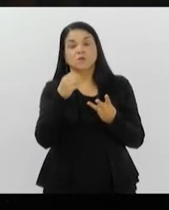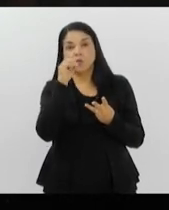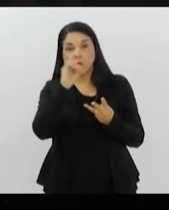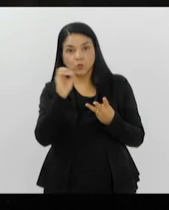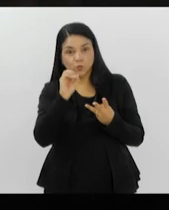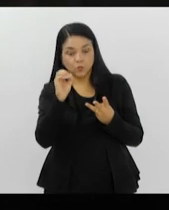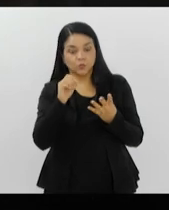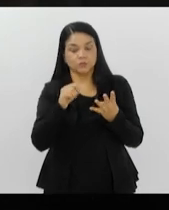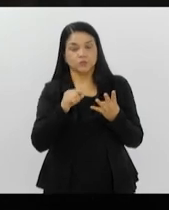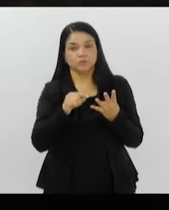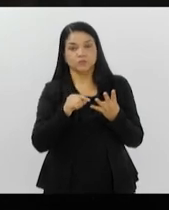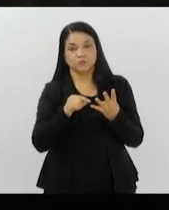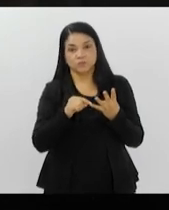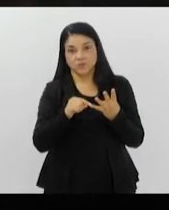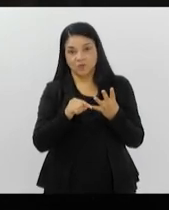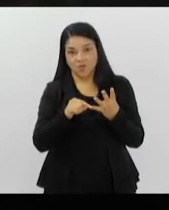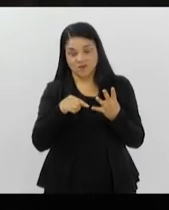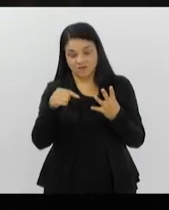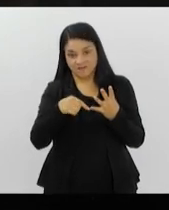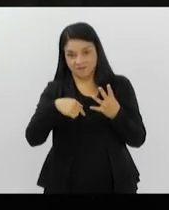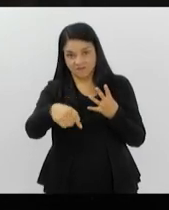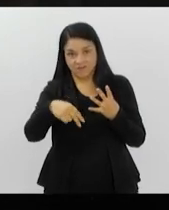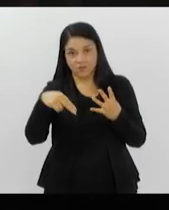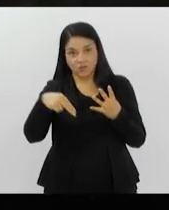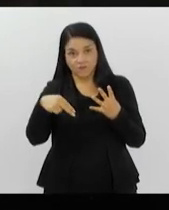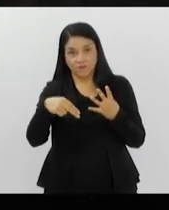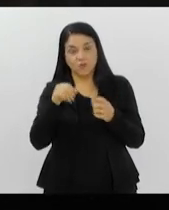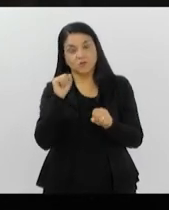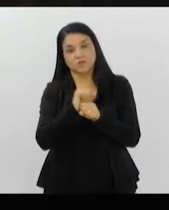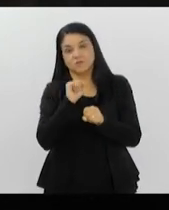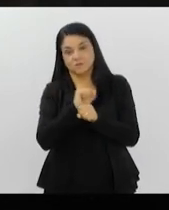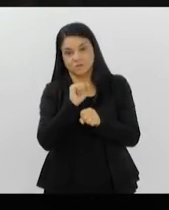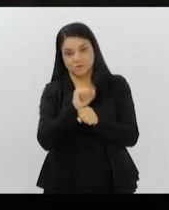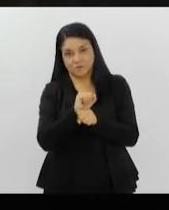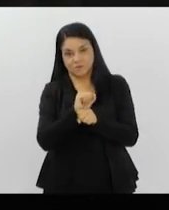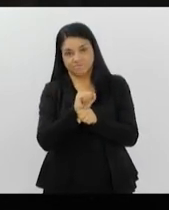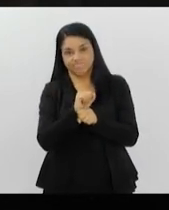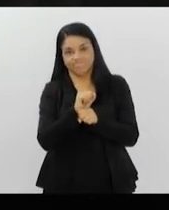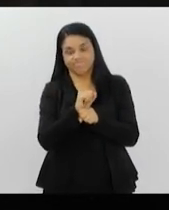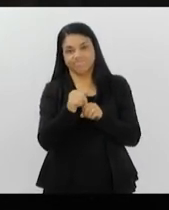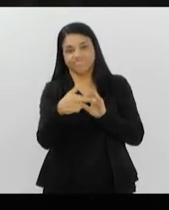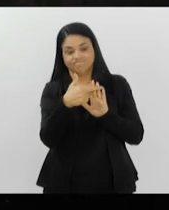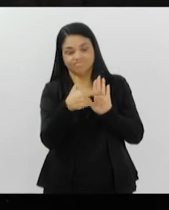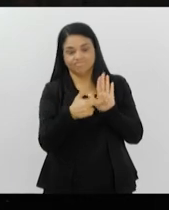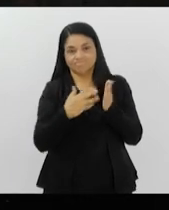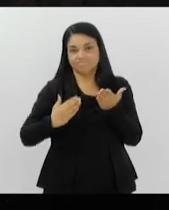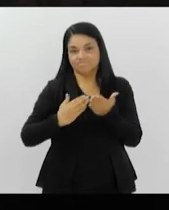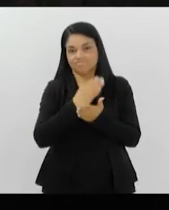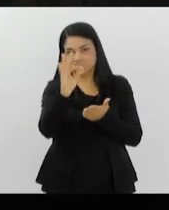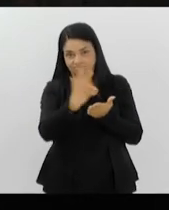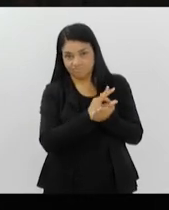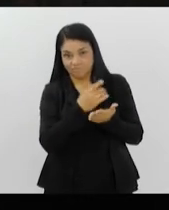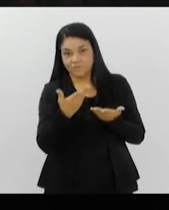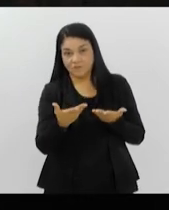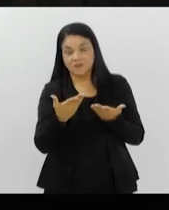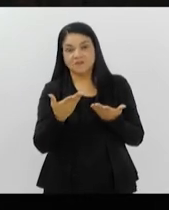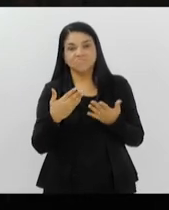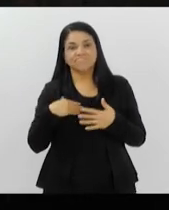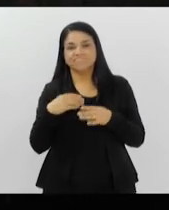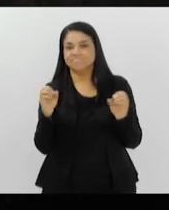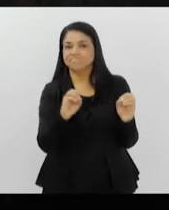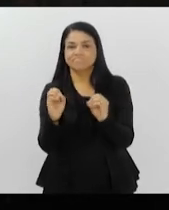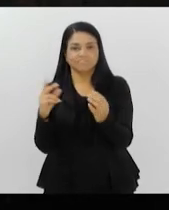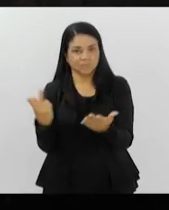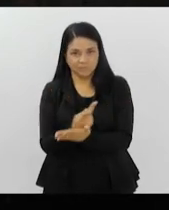4 meses aguardando a regulamentação e até agora ela não ocorreu. E volto a dizer,